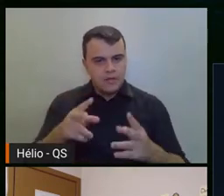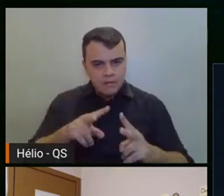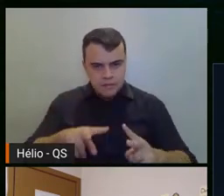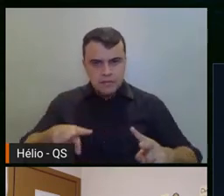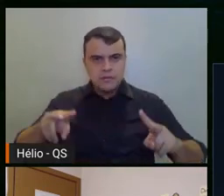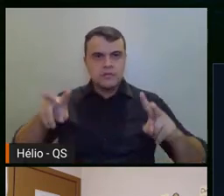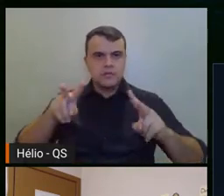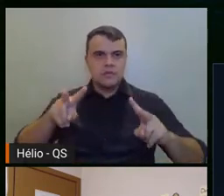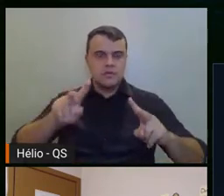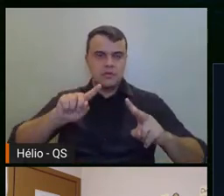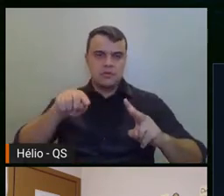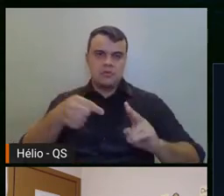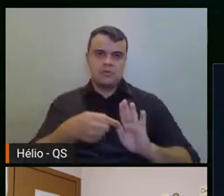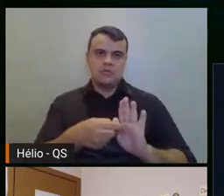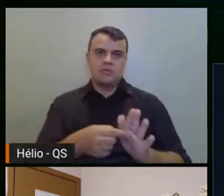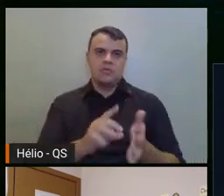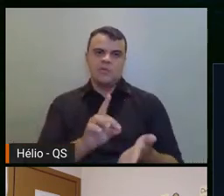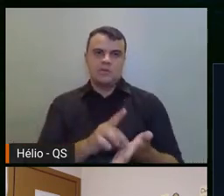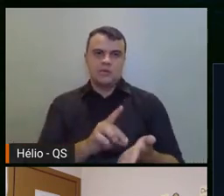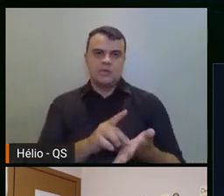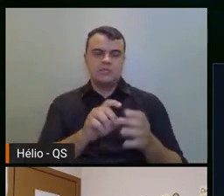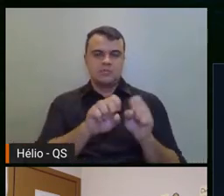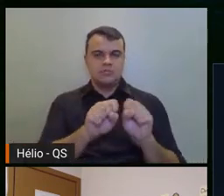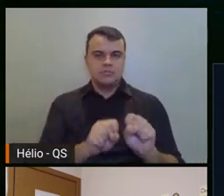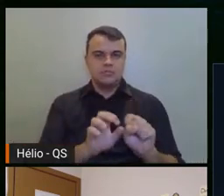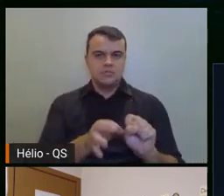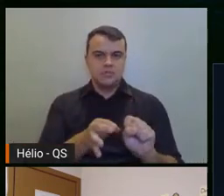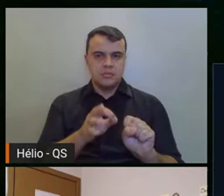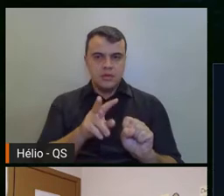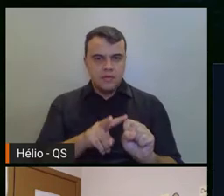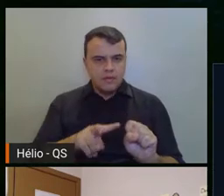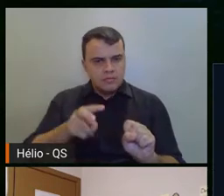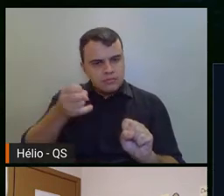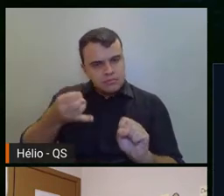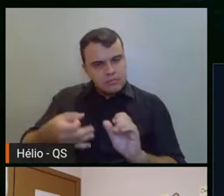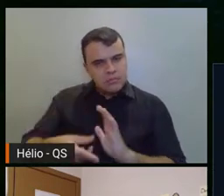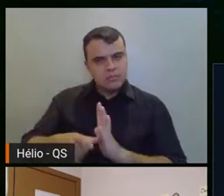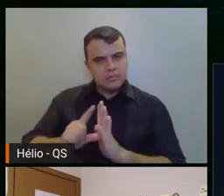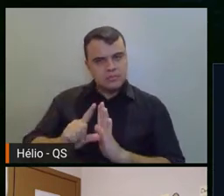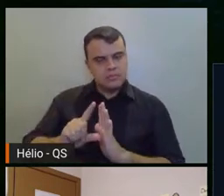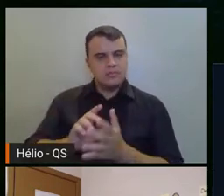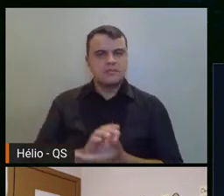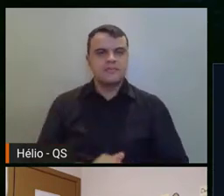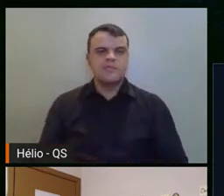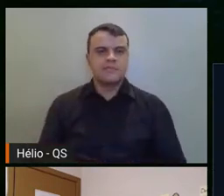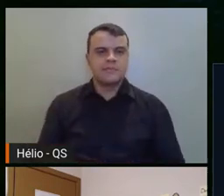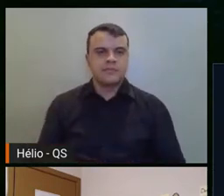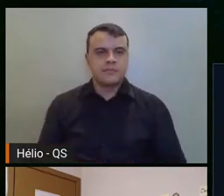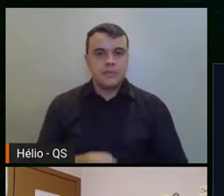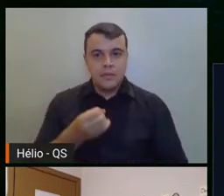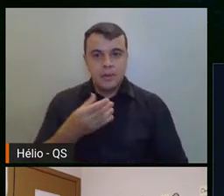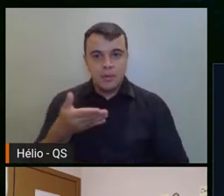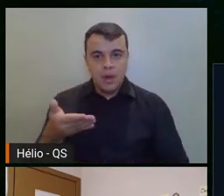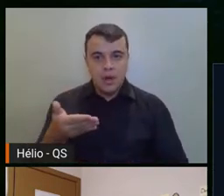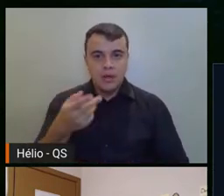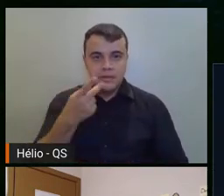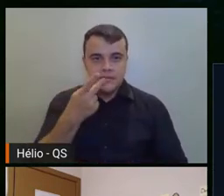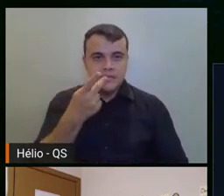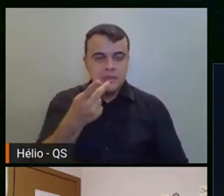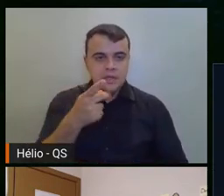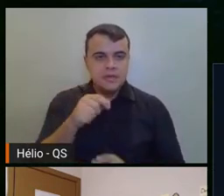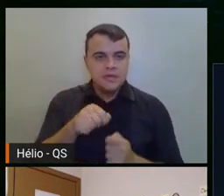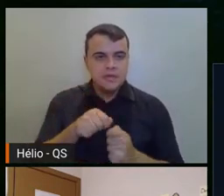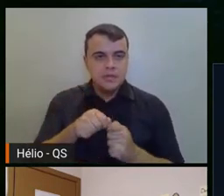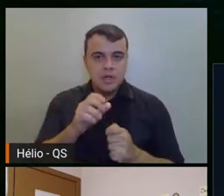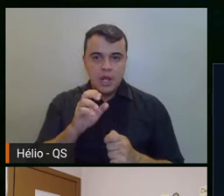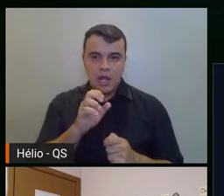para galera depois eu vou mostrar na prática na plataforma mas dá só uma bifada para o pessoal aí por favor boa então vamos lá vamos fazer um